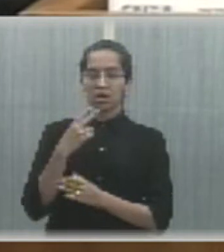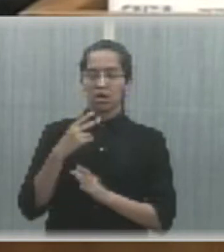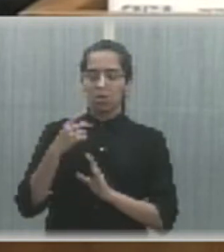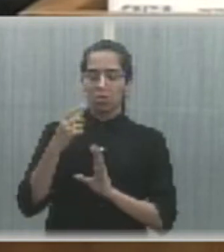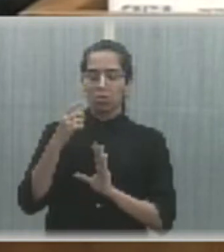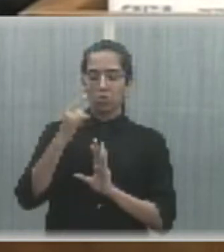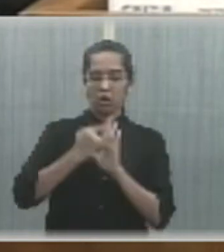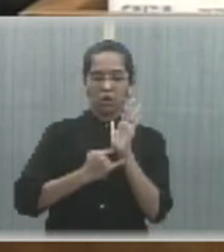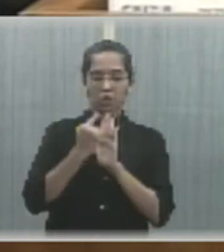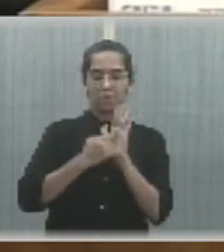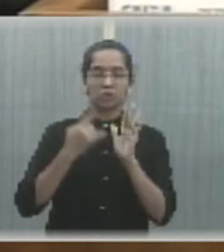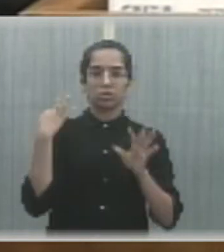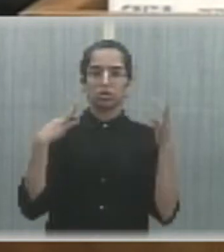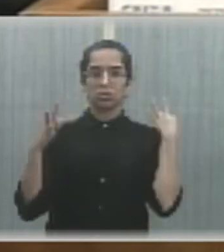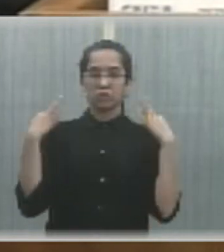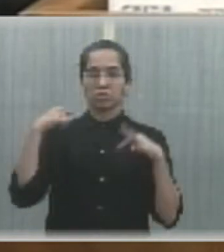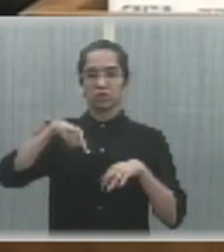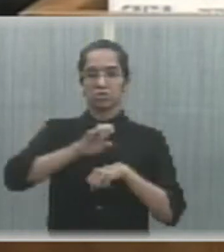outras providências.